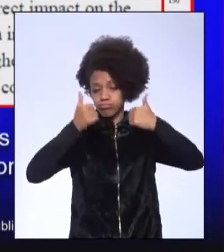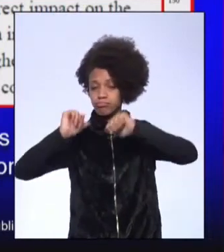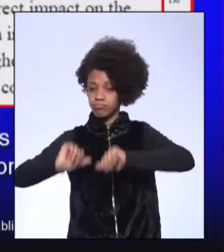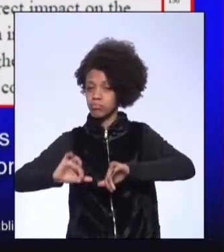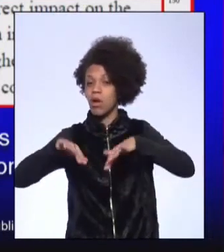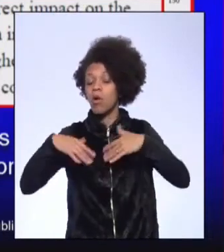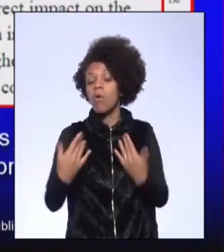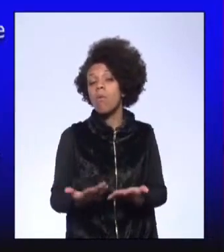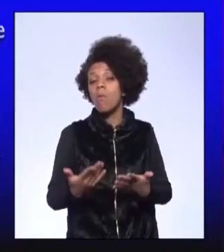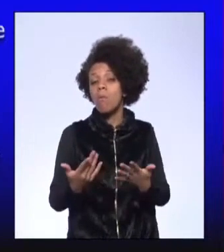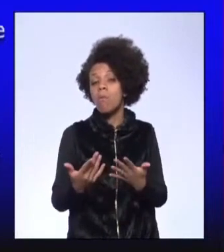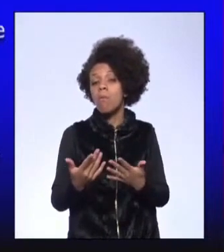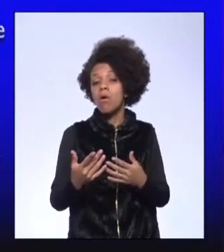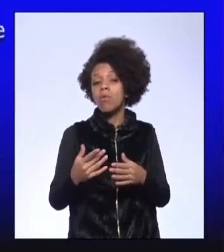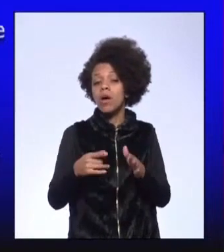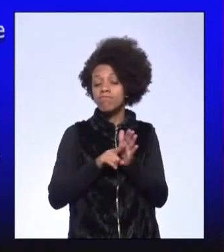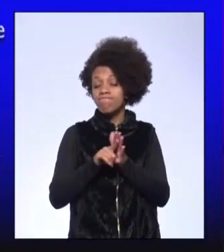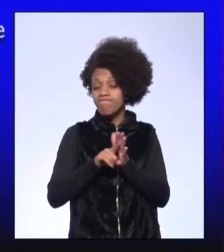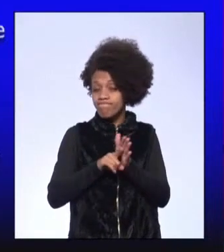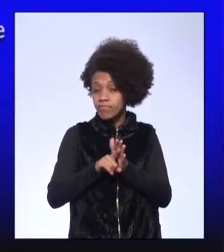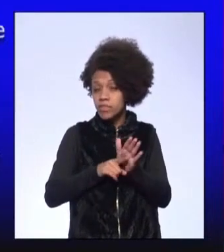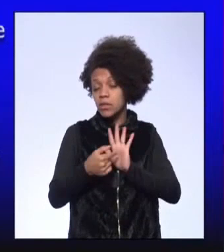ter na mitigação da pandemia.